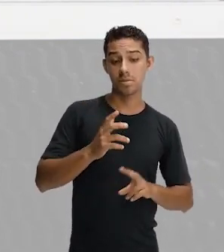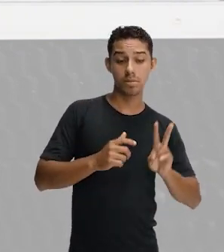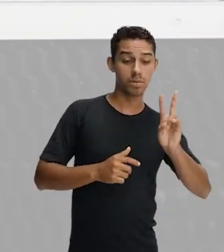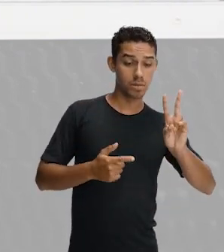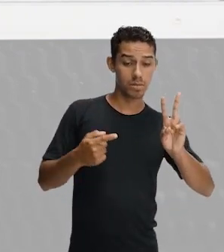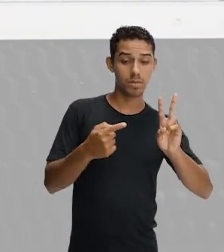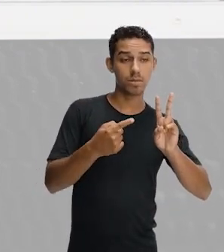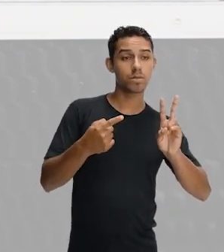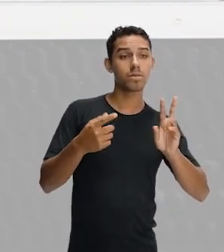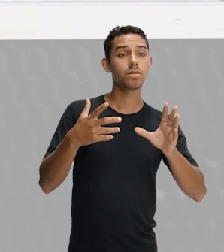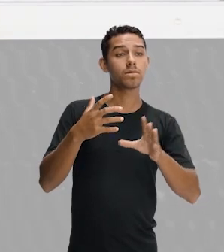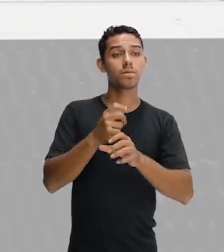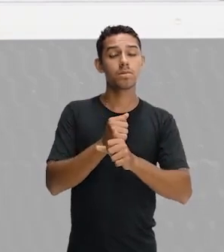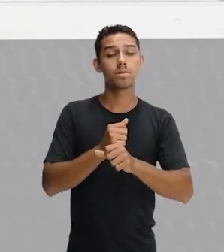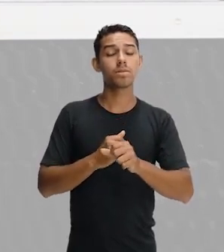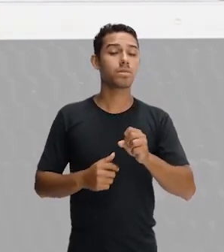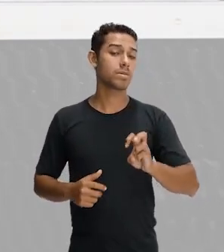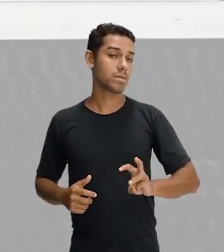Ok?